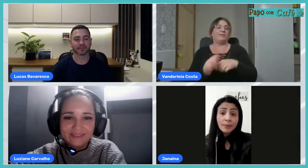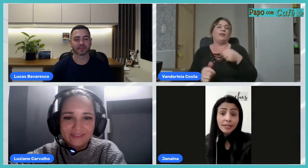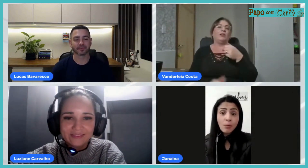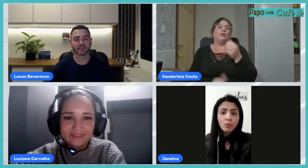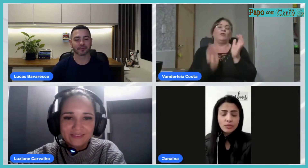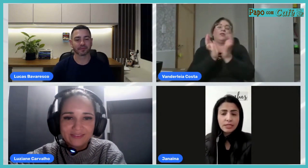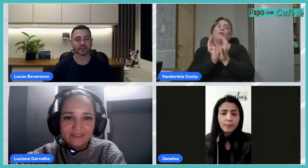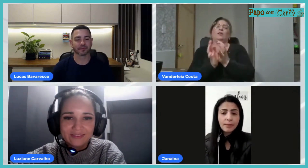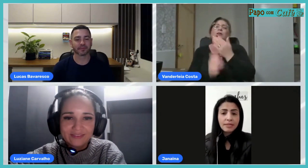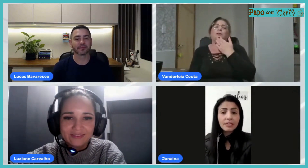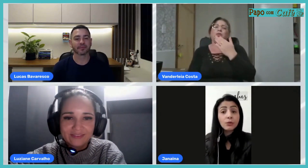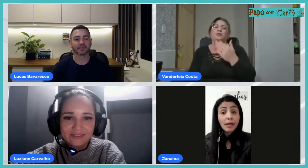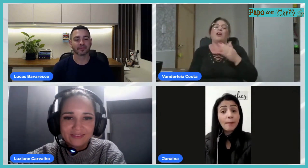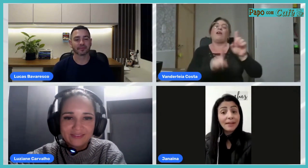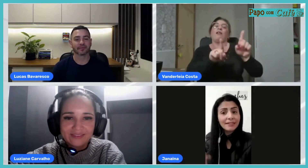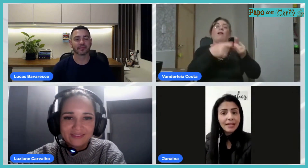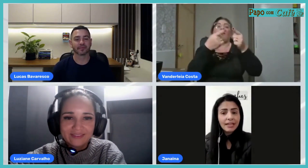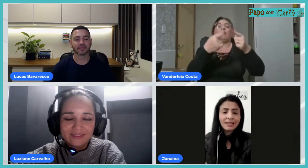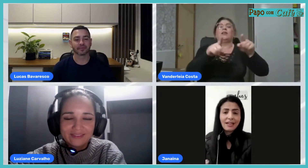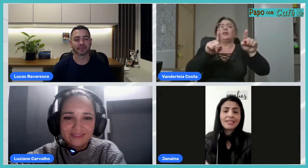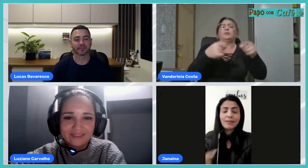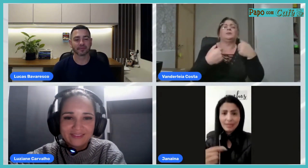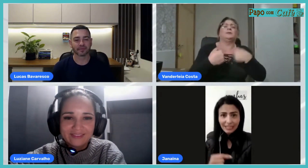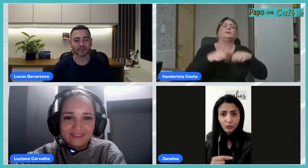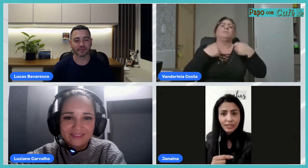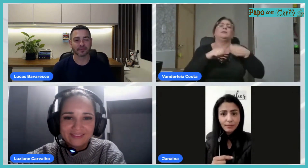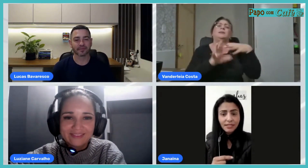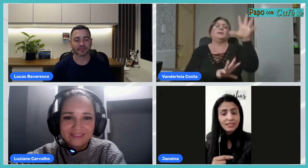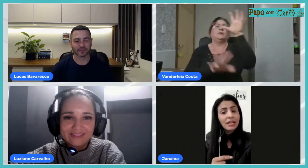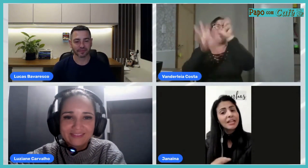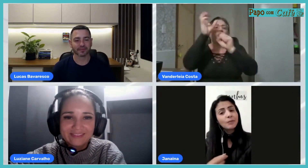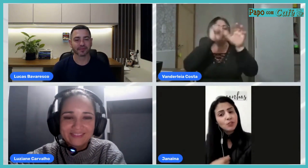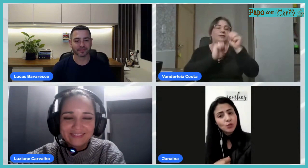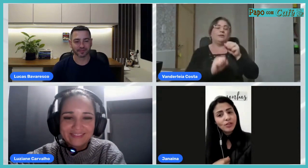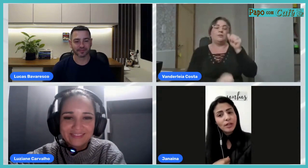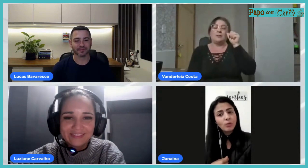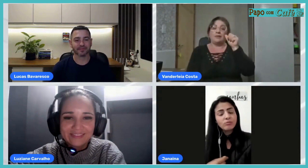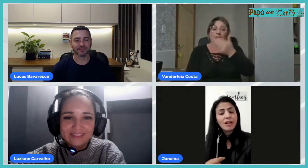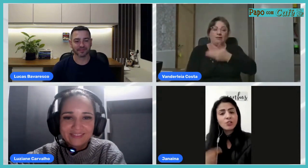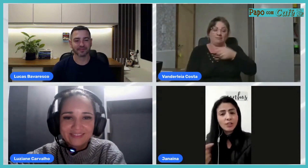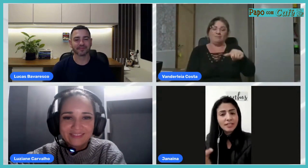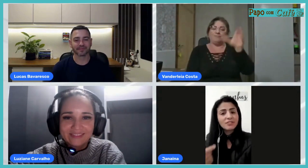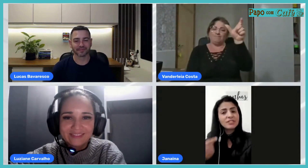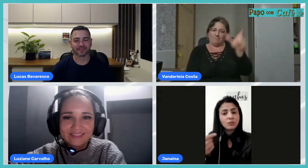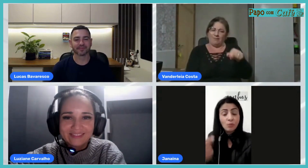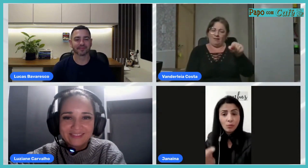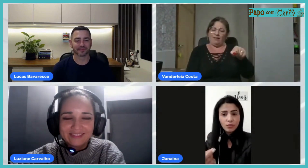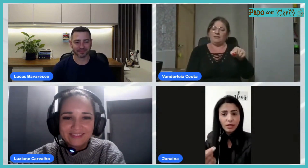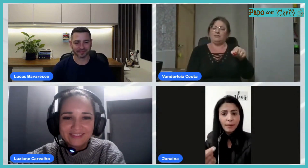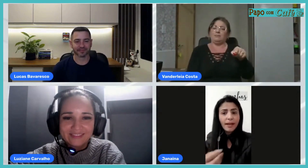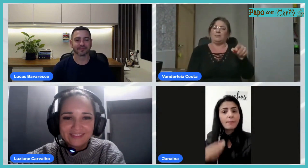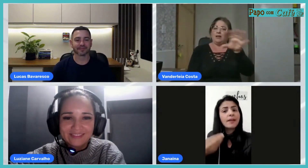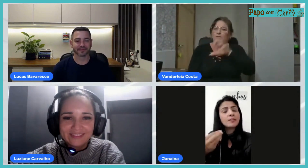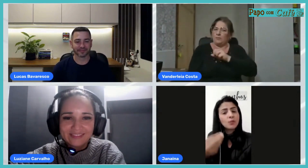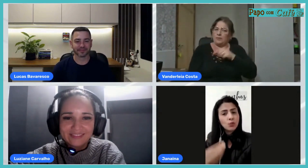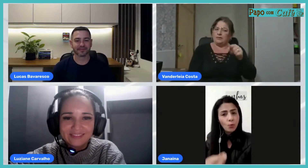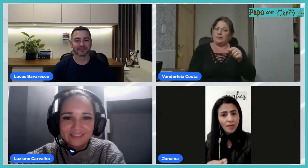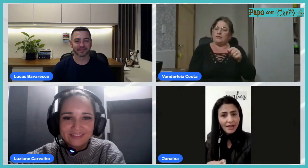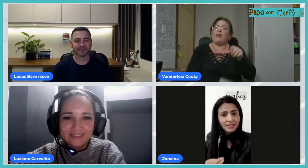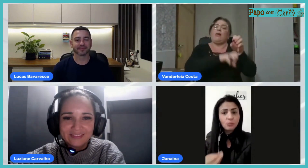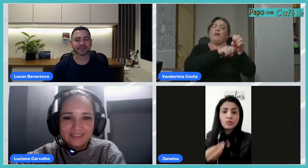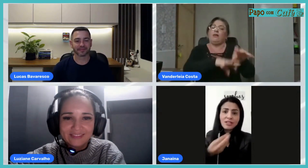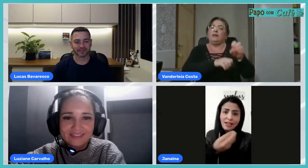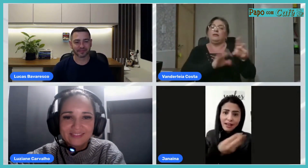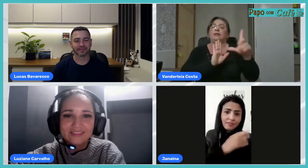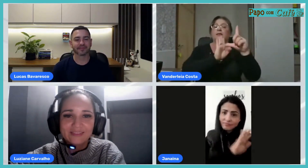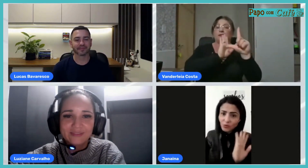tu pode interpretar uma música para mim que eu quero aprender? Ela está aprendendo Libras, e pediu que eu ajudasse fazendo uma música para ela depois